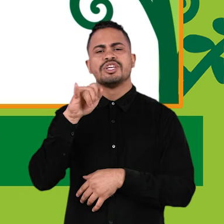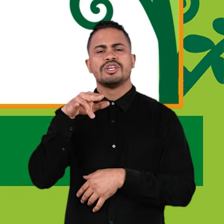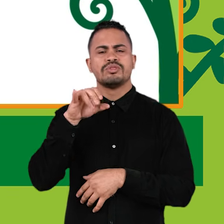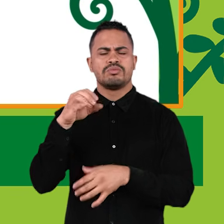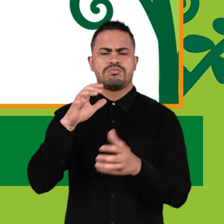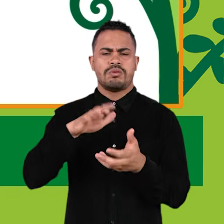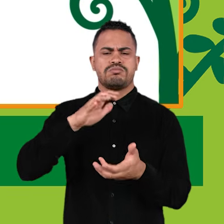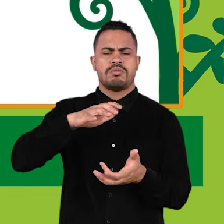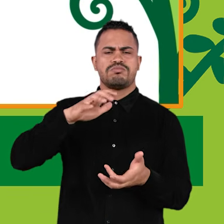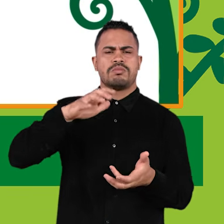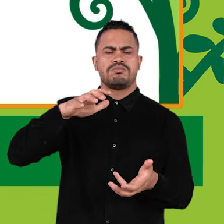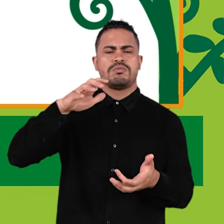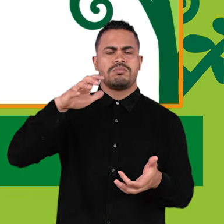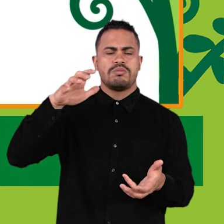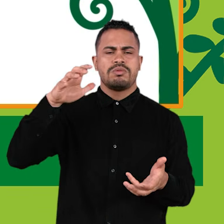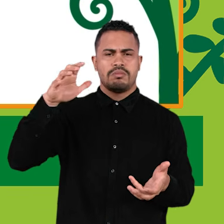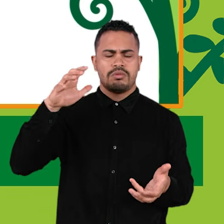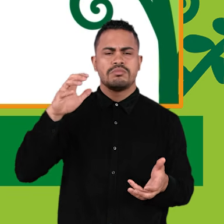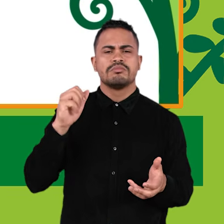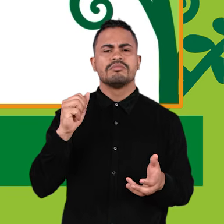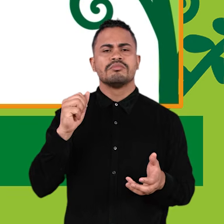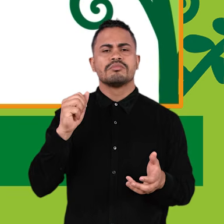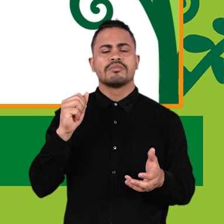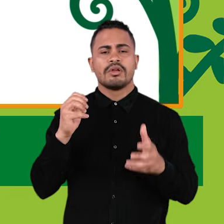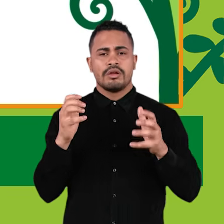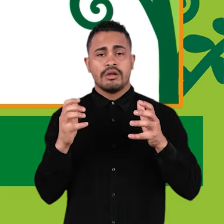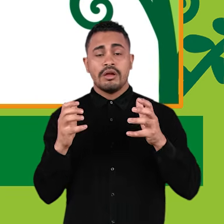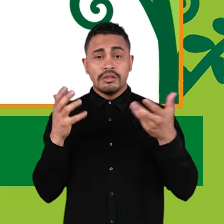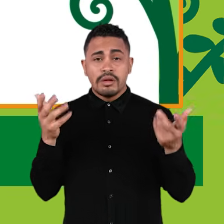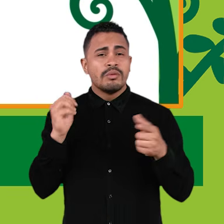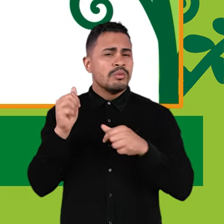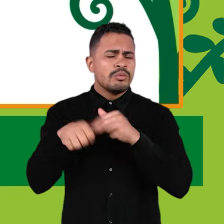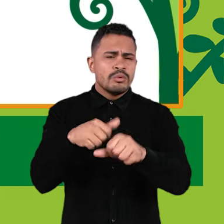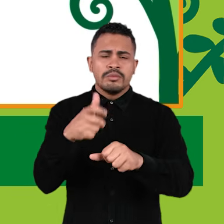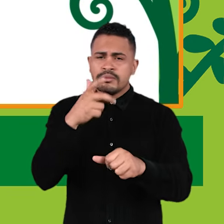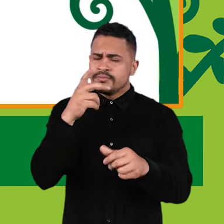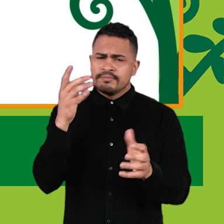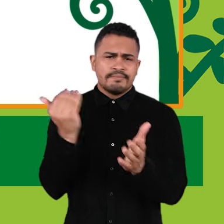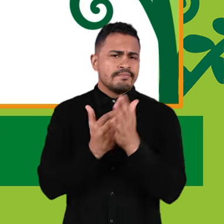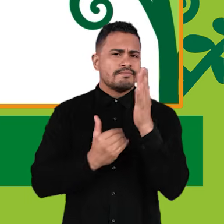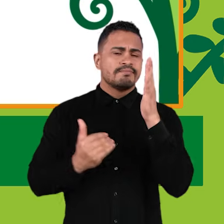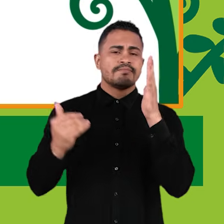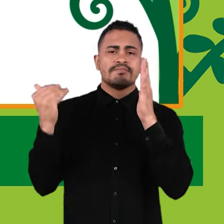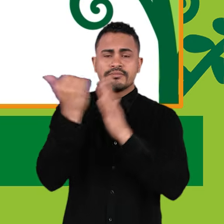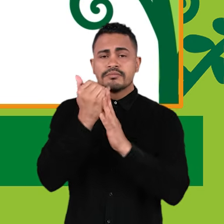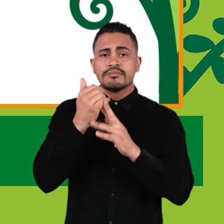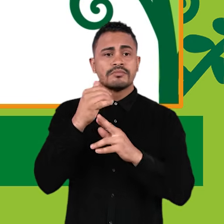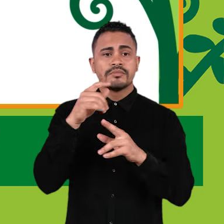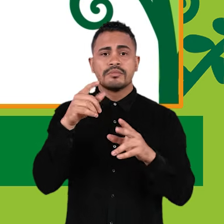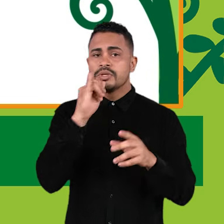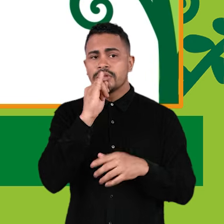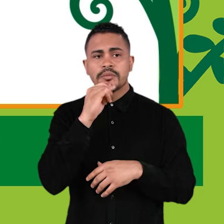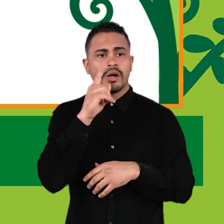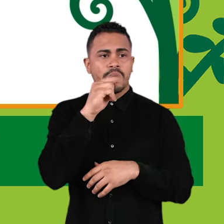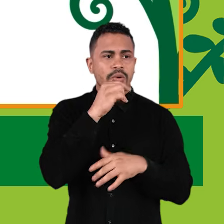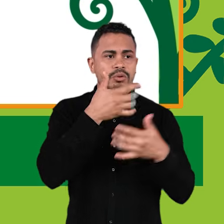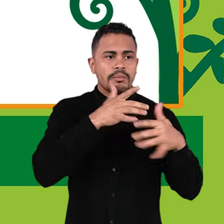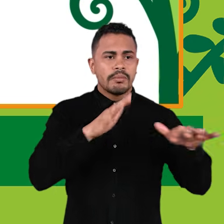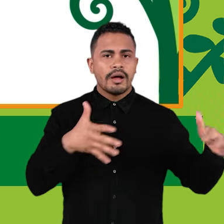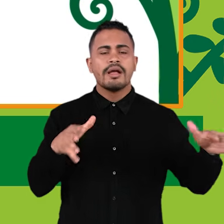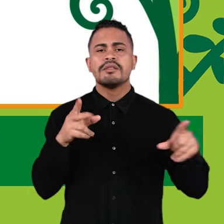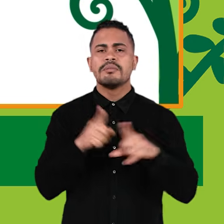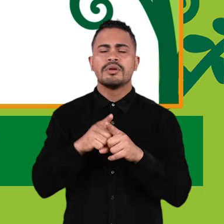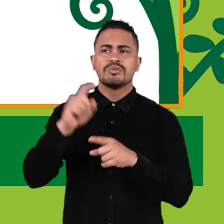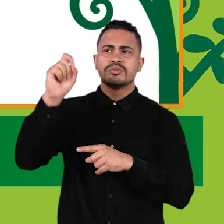acumulando gradualmente na atmosfera, e aí as transformações que ele causou foram tamanhas que até a cor do mar e a cor do céu